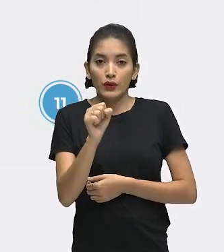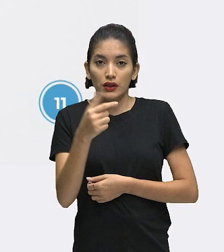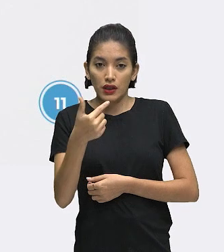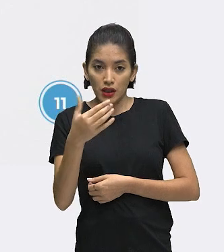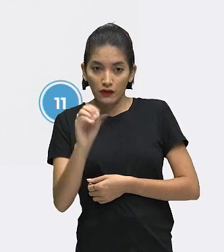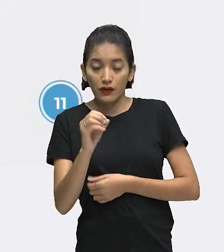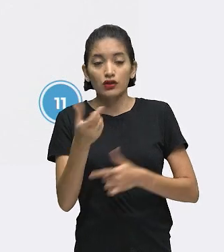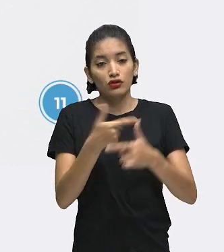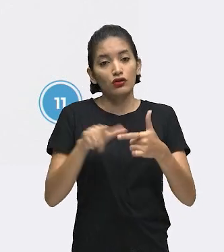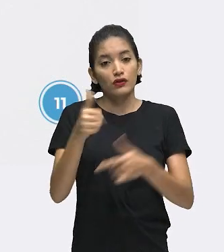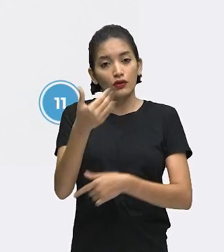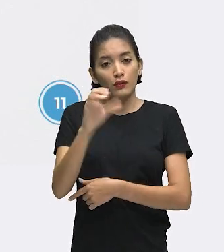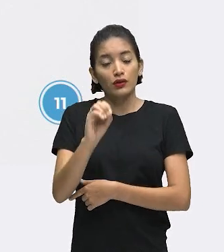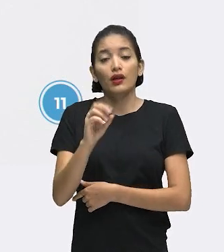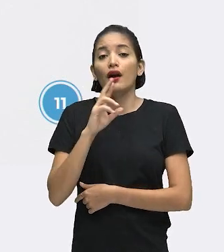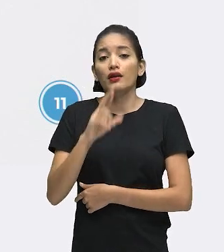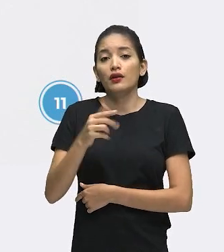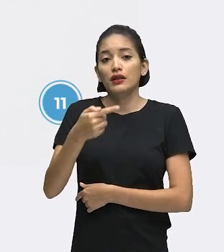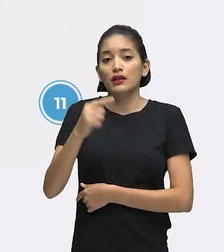76.820 dividido por 10 é